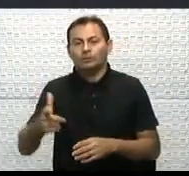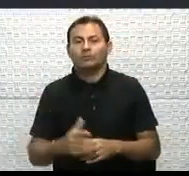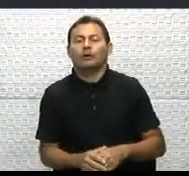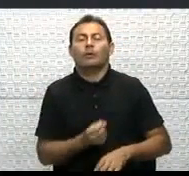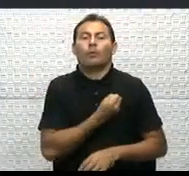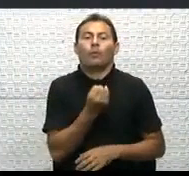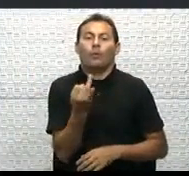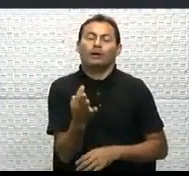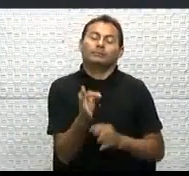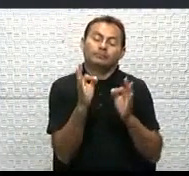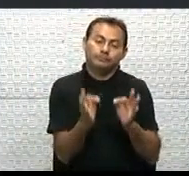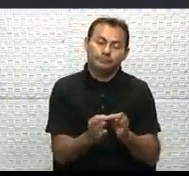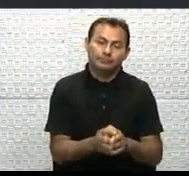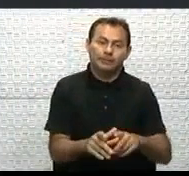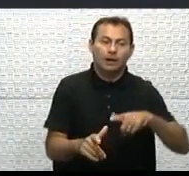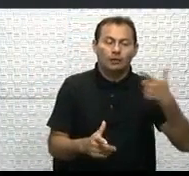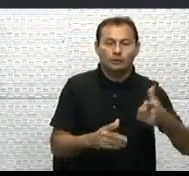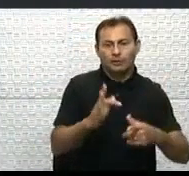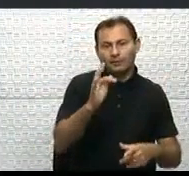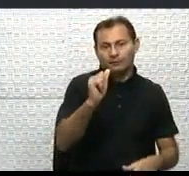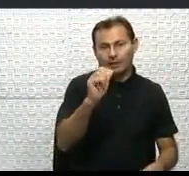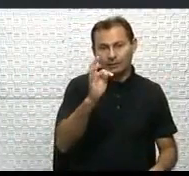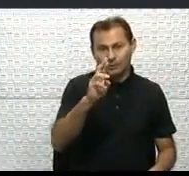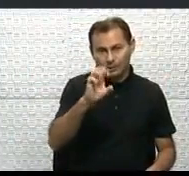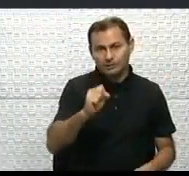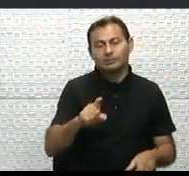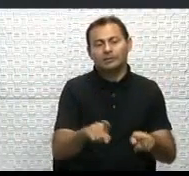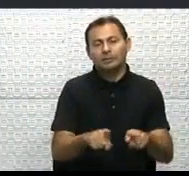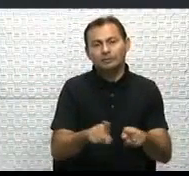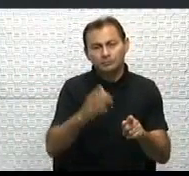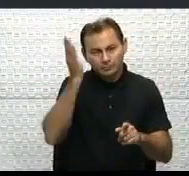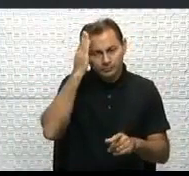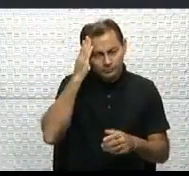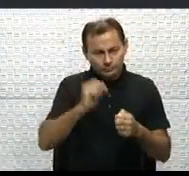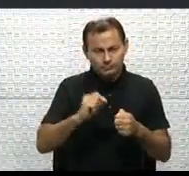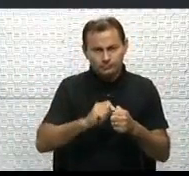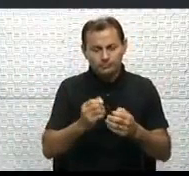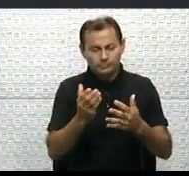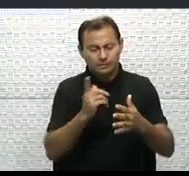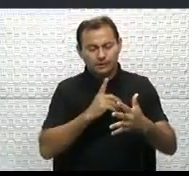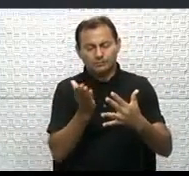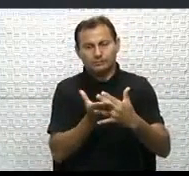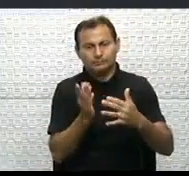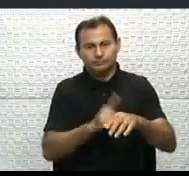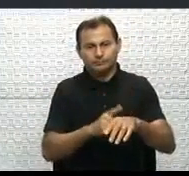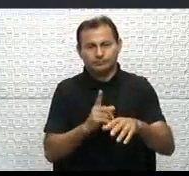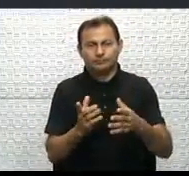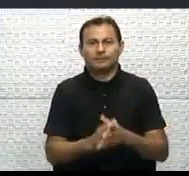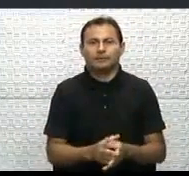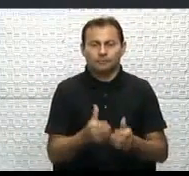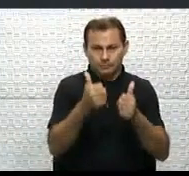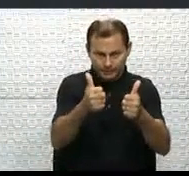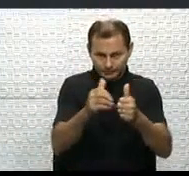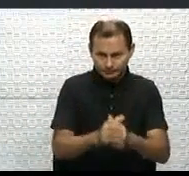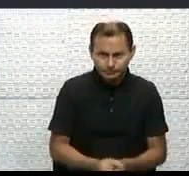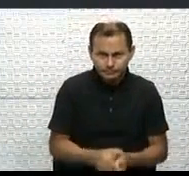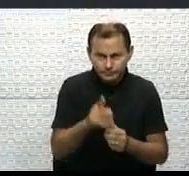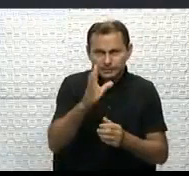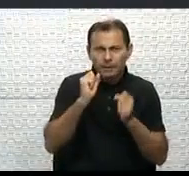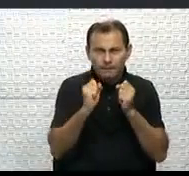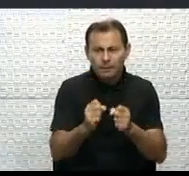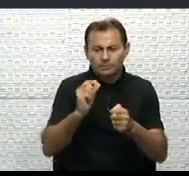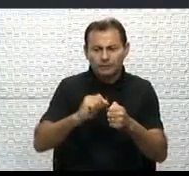e o quanto é devido a outros fatores, além de saber construir um intervalo de previsão. Muito bem! Você